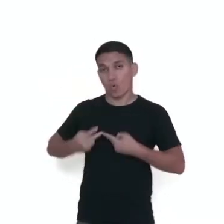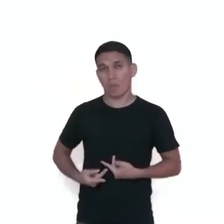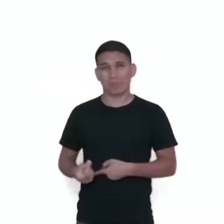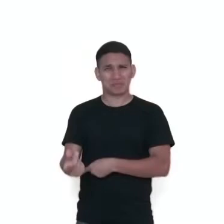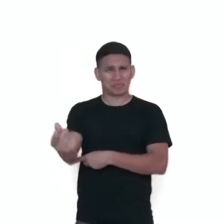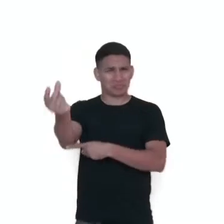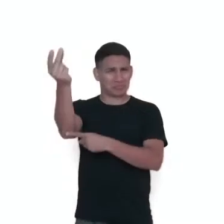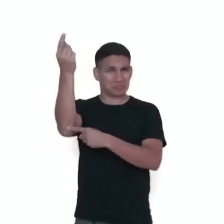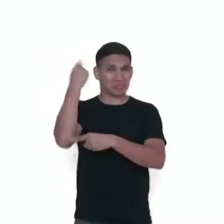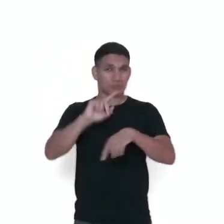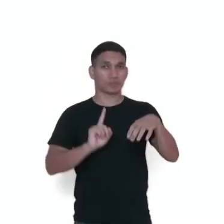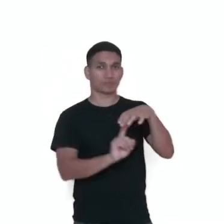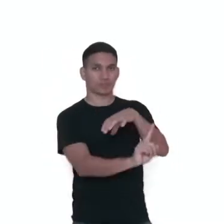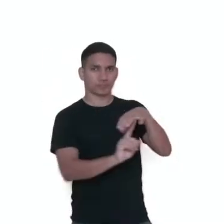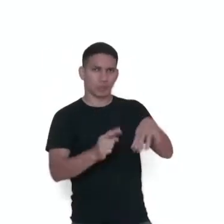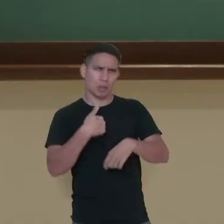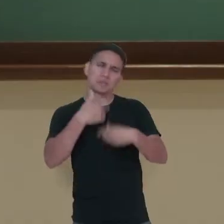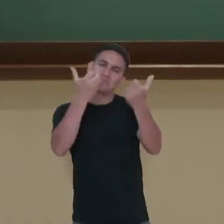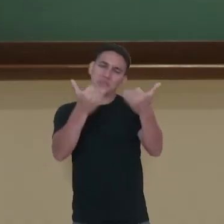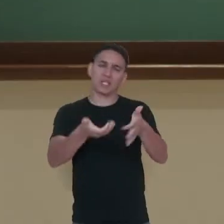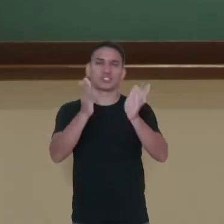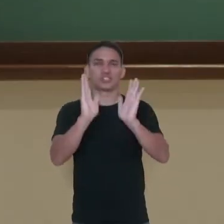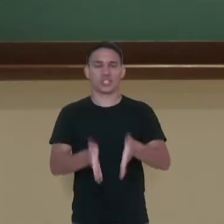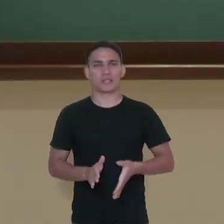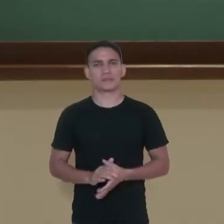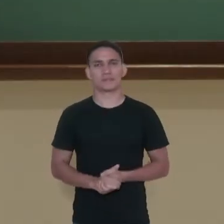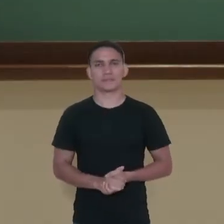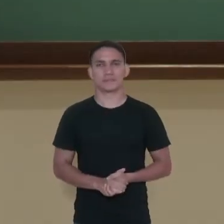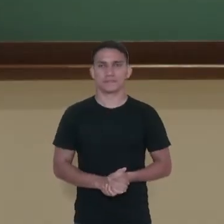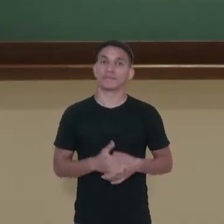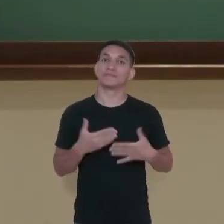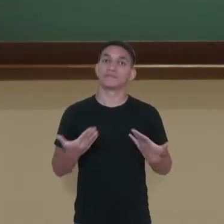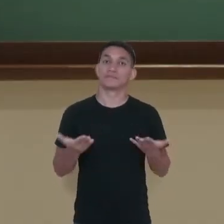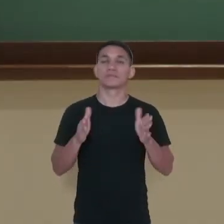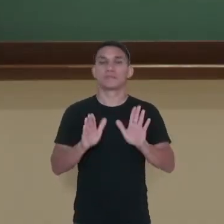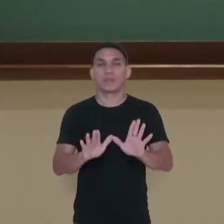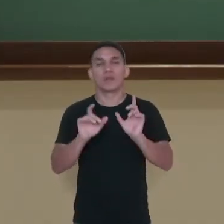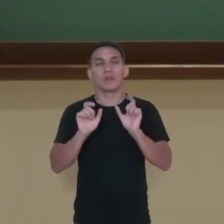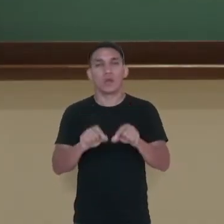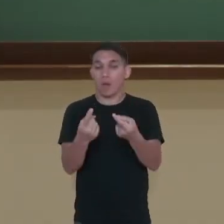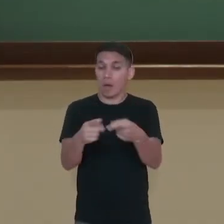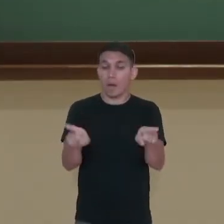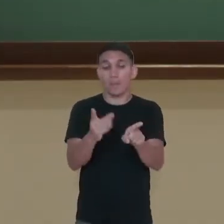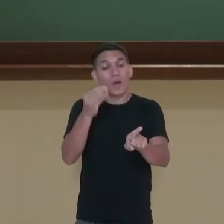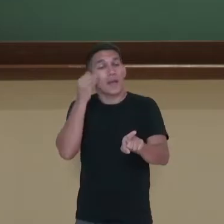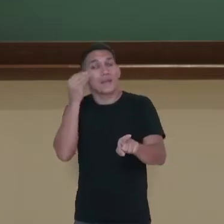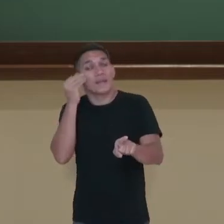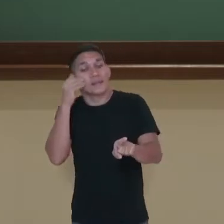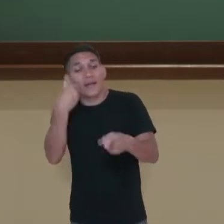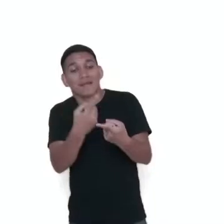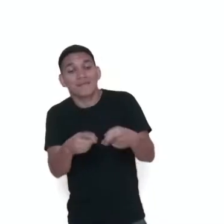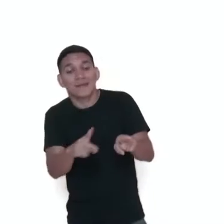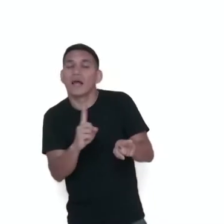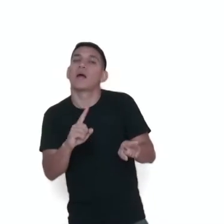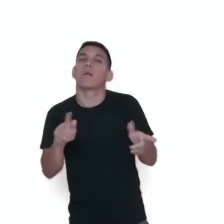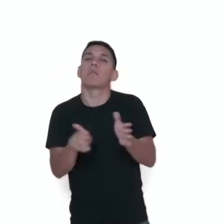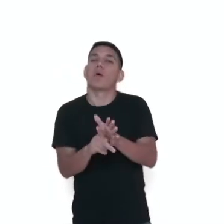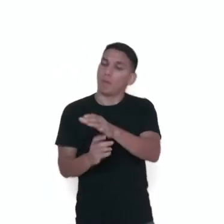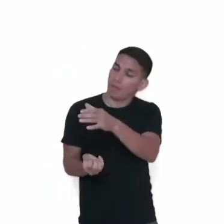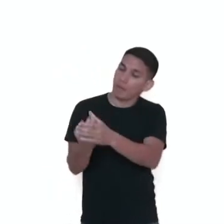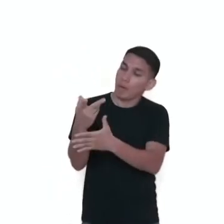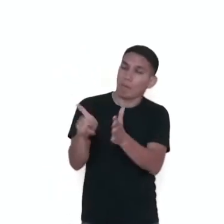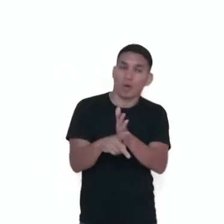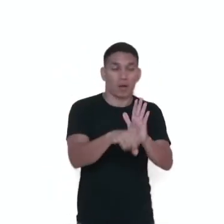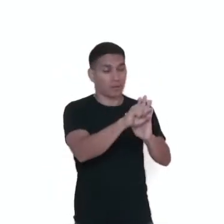tempos das cavernas, como eu acabei de dizer a vocês. Já a música experimental é um estilo de música desenvolvido a partir do